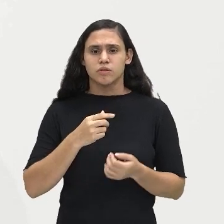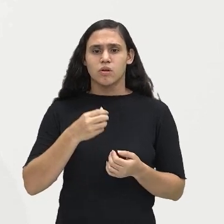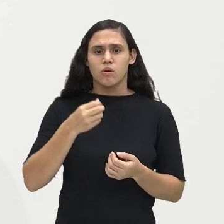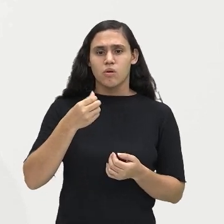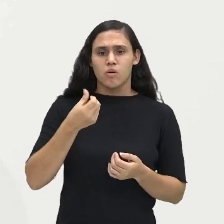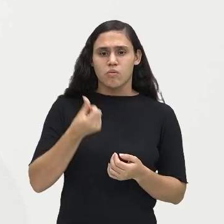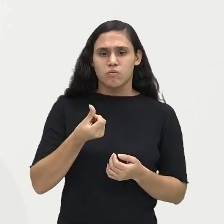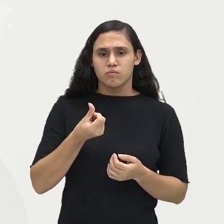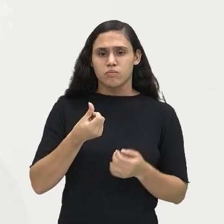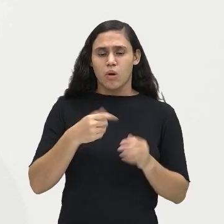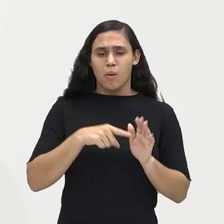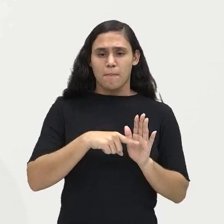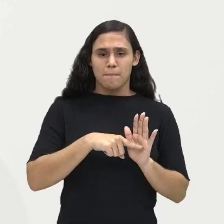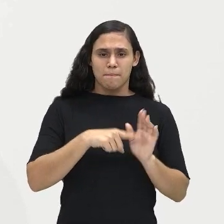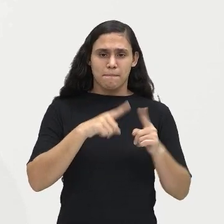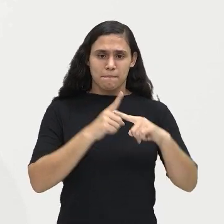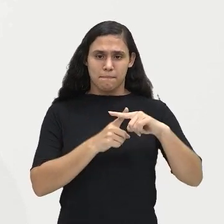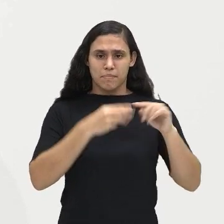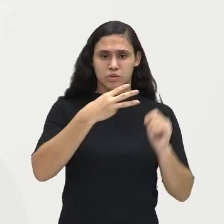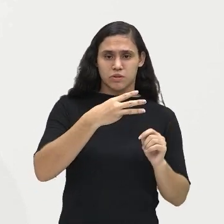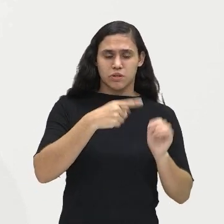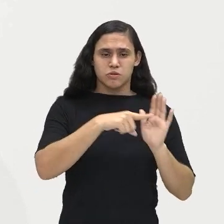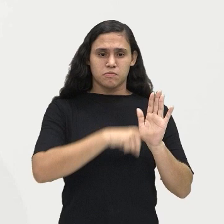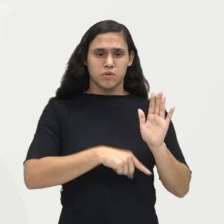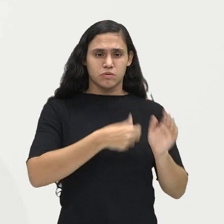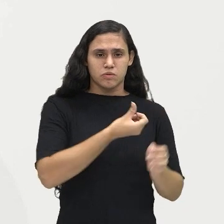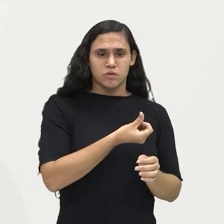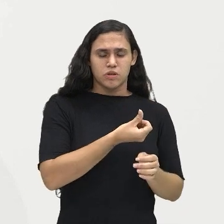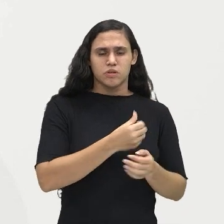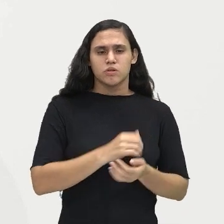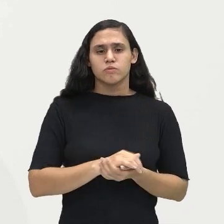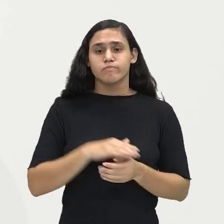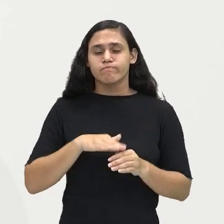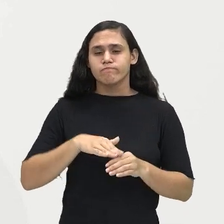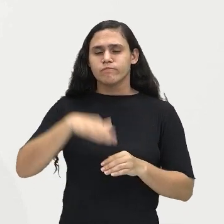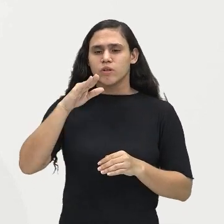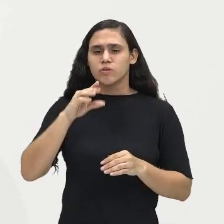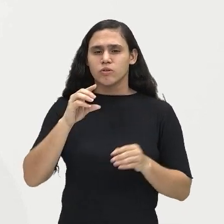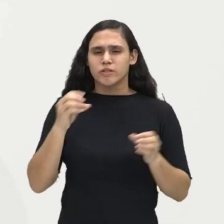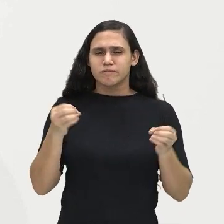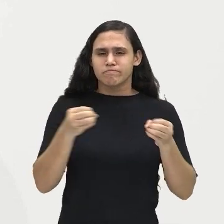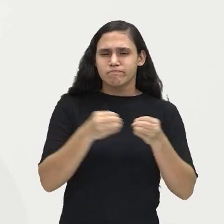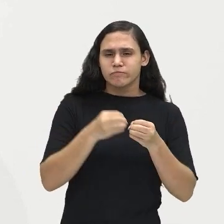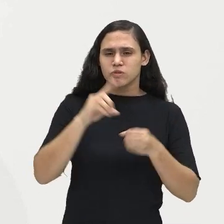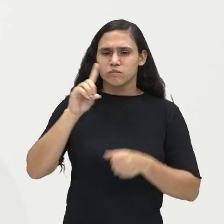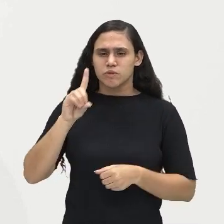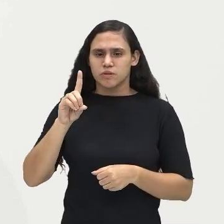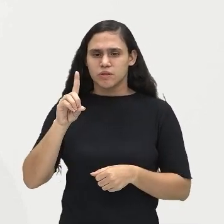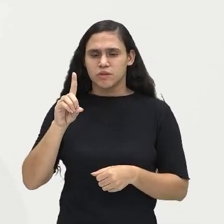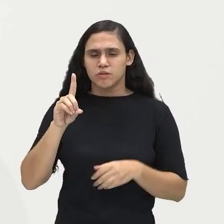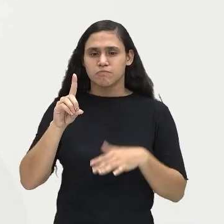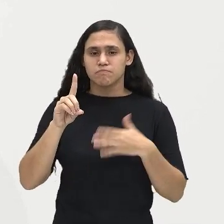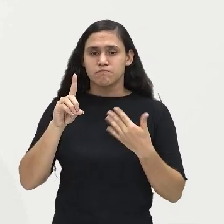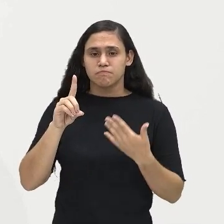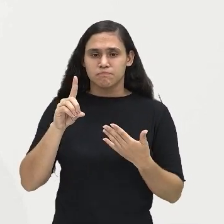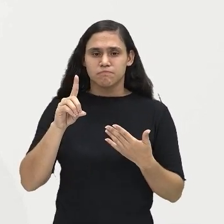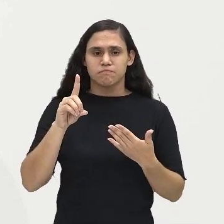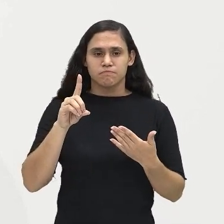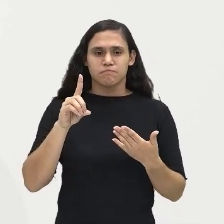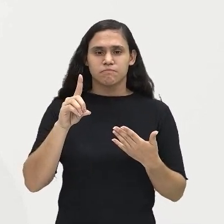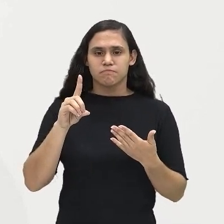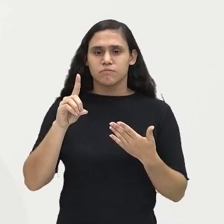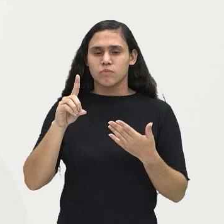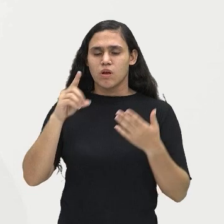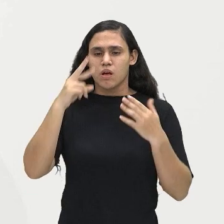6. Pessoal, o maior vai ser aquele número que está mais à direita na reta numérica. Então, via de regra, obedecendo a